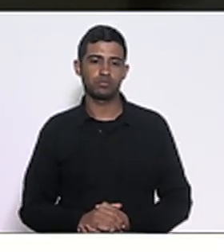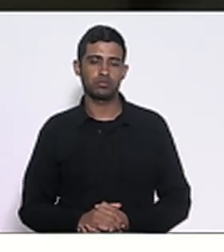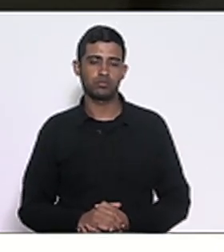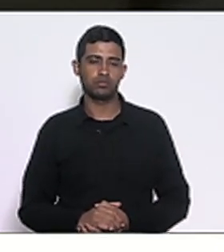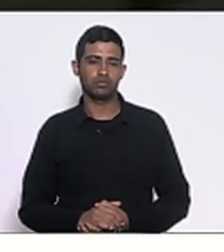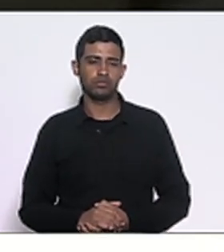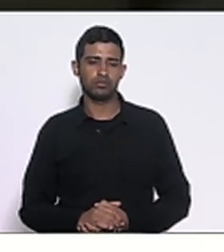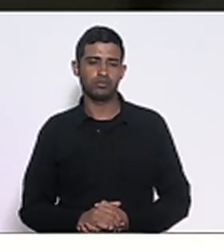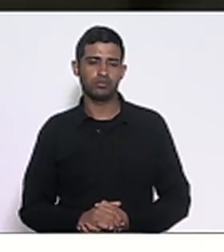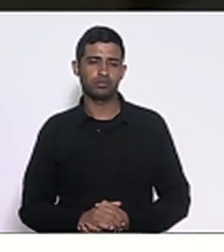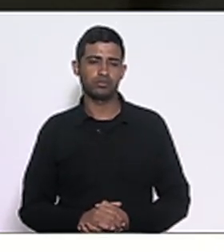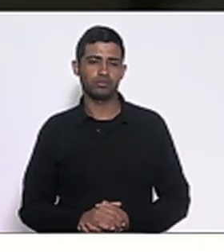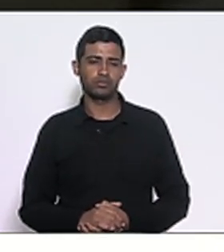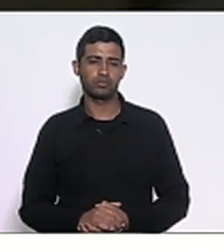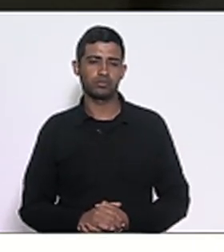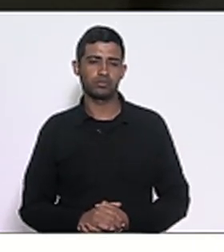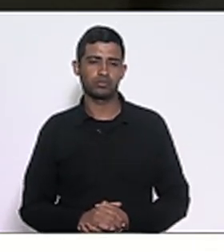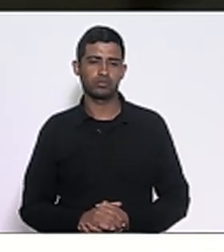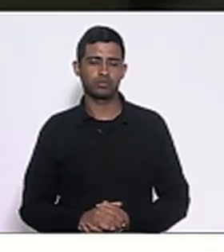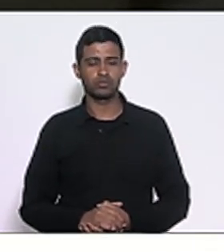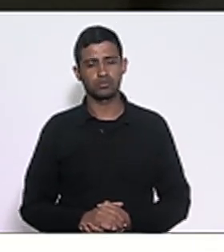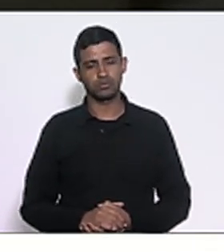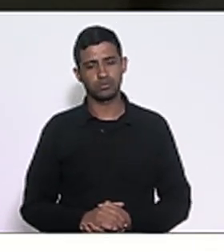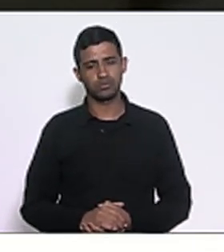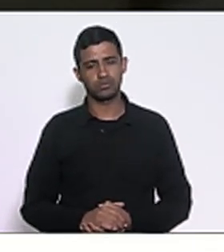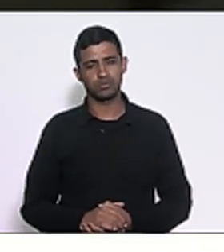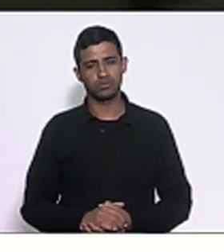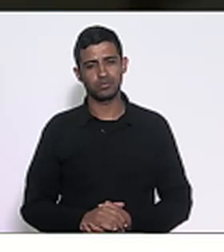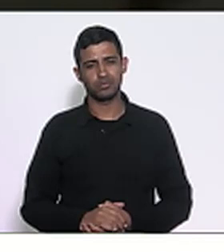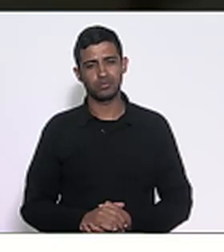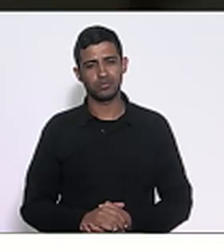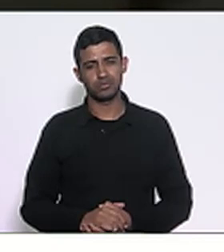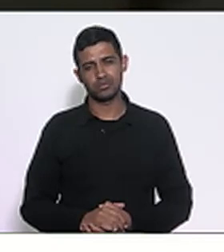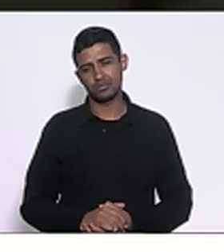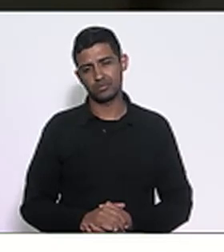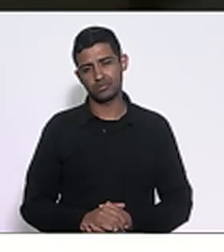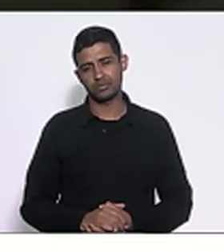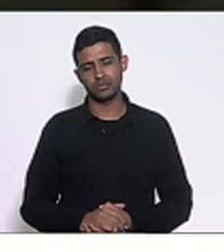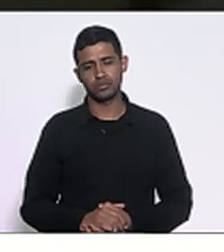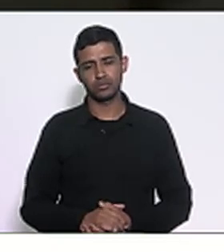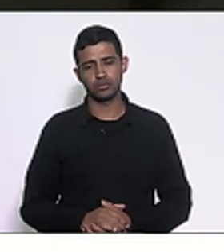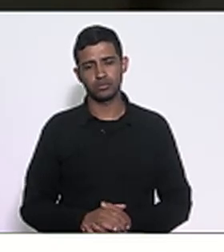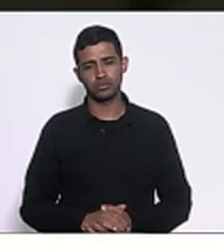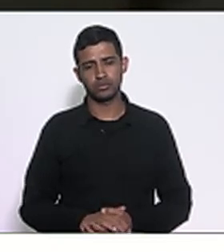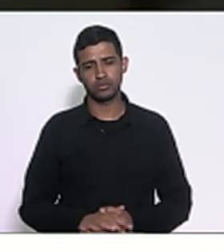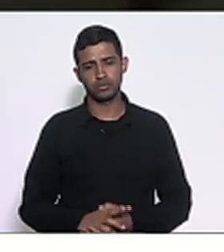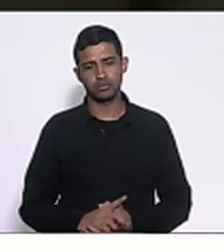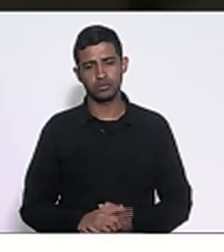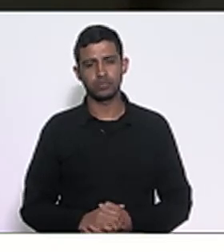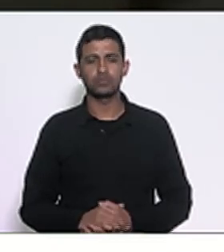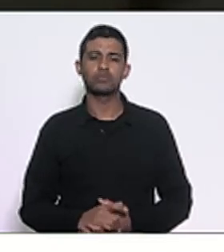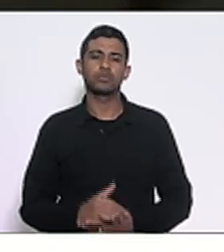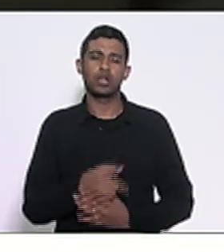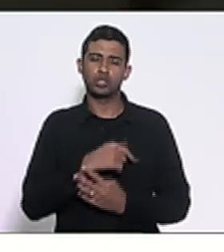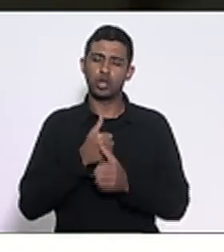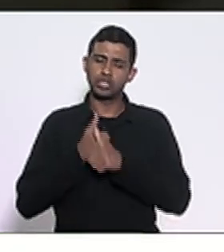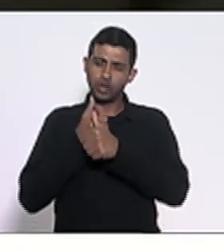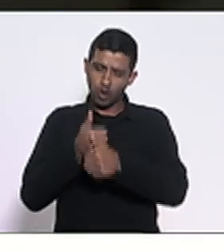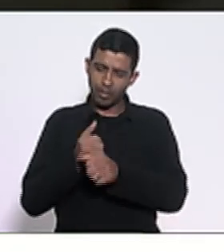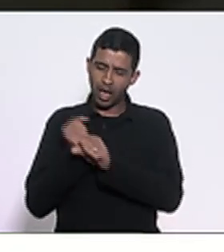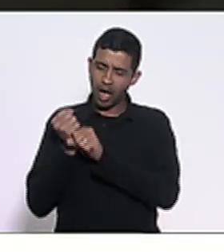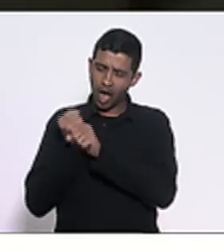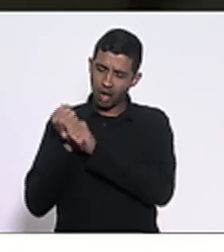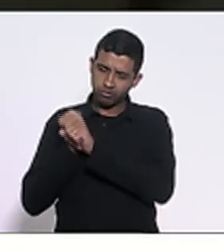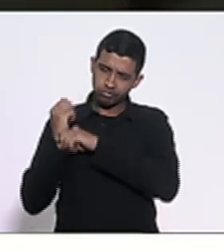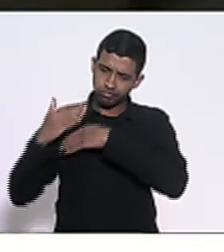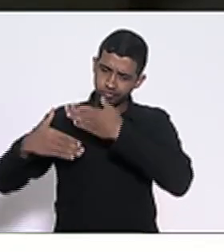aqui na mesa de apresentação do Proderj. Essa é uma discussão que a gente tem acompanhado nos últimos anos, e